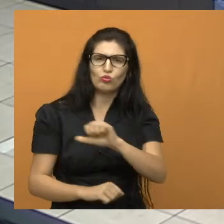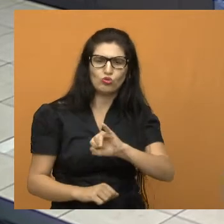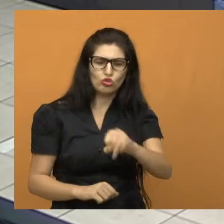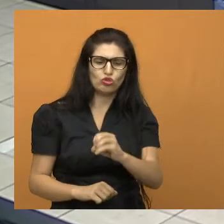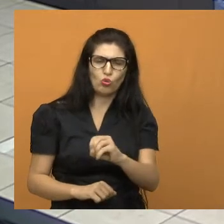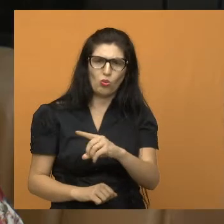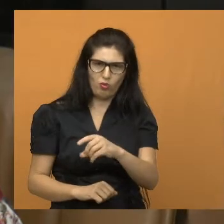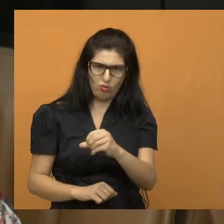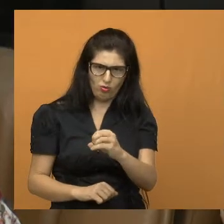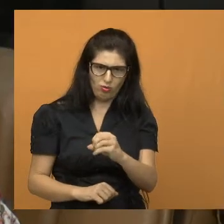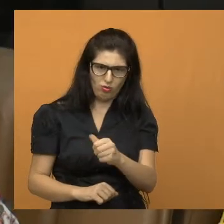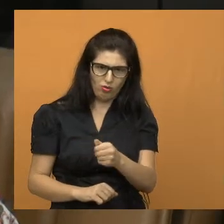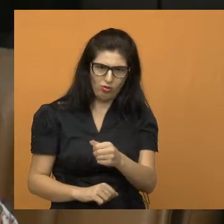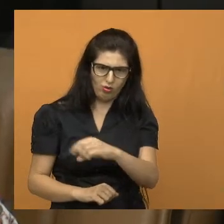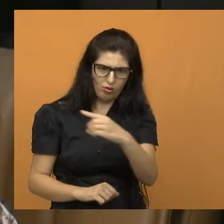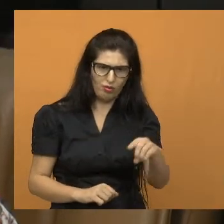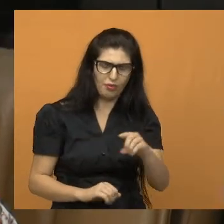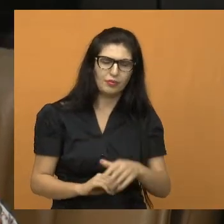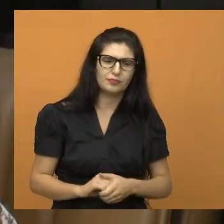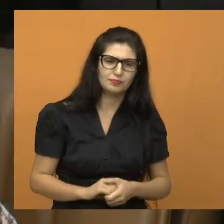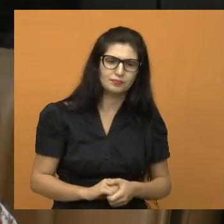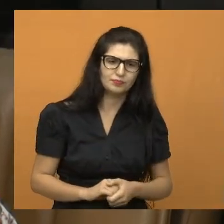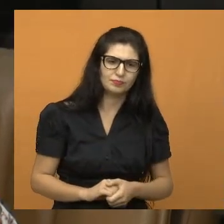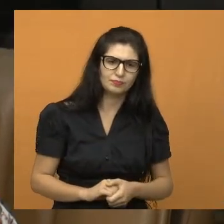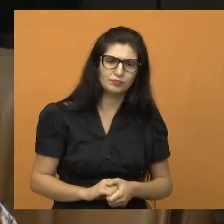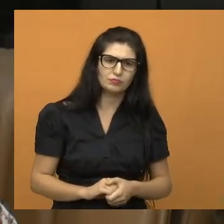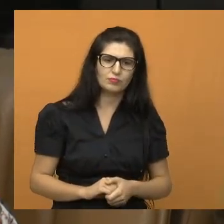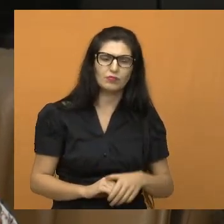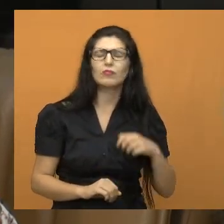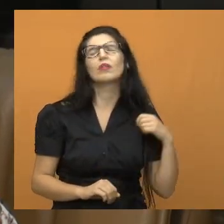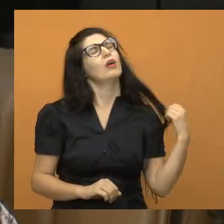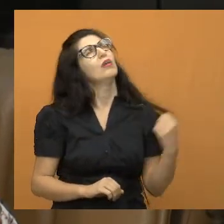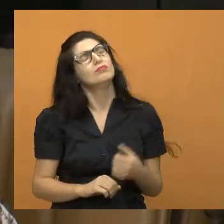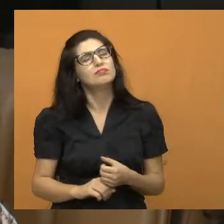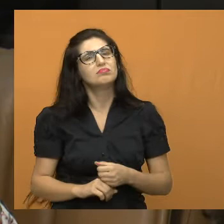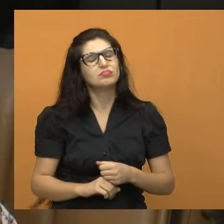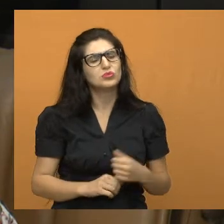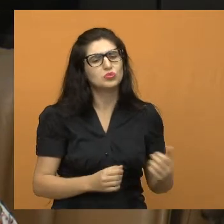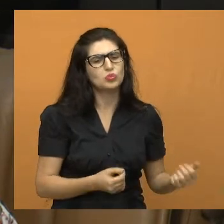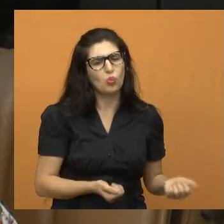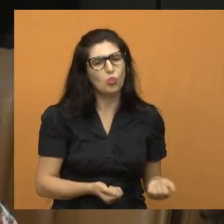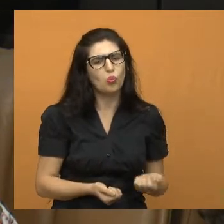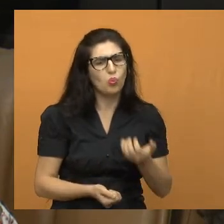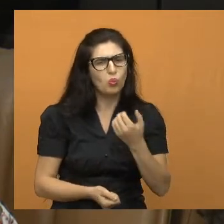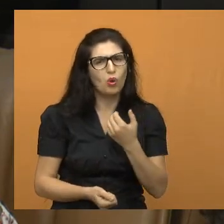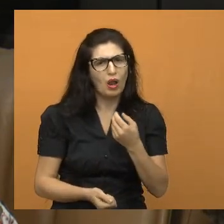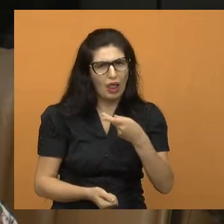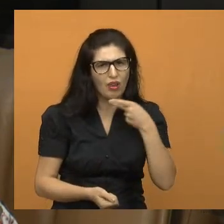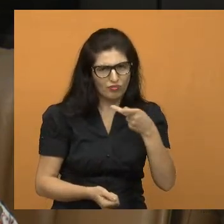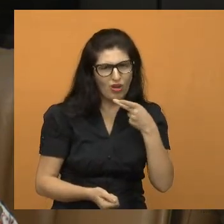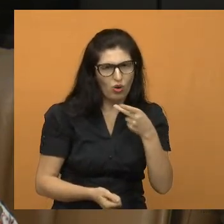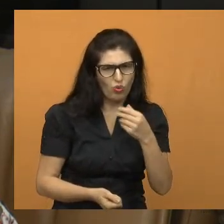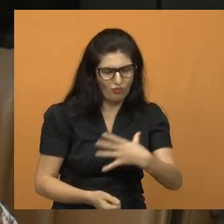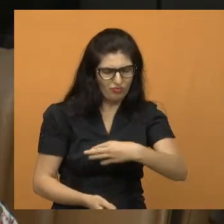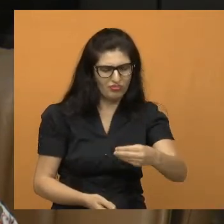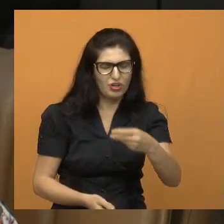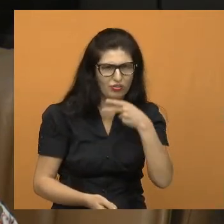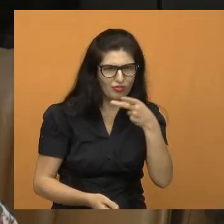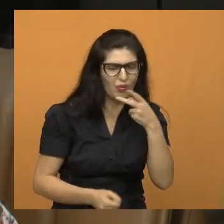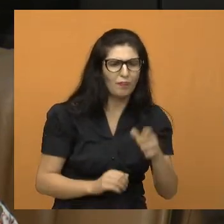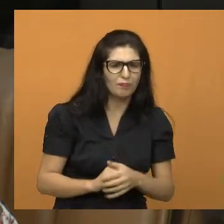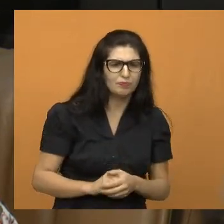e me veio uma questão de enfrentamento até dele, porque nós sofremos uma violência, de